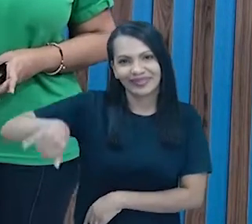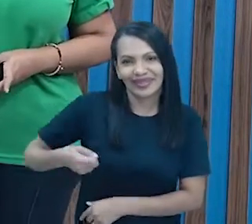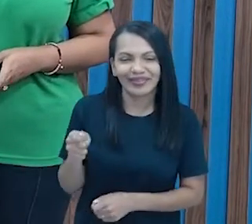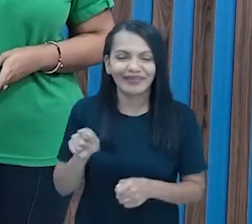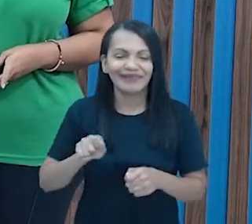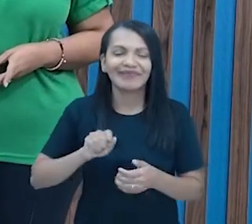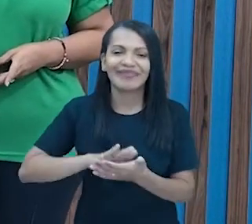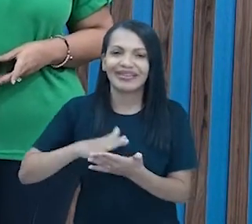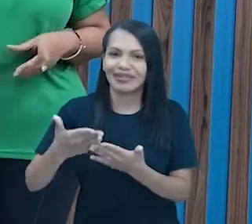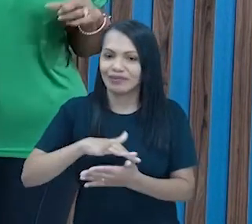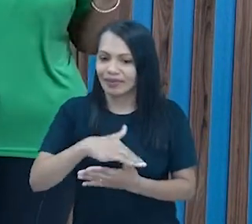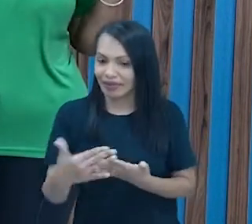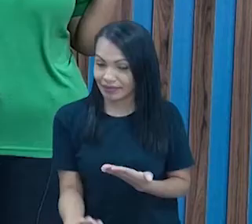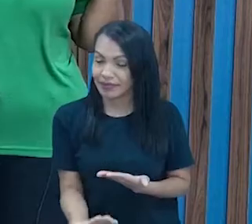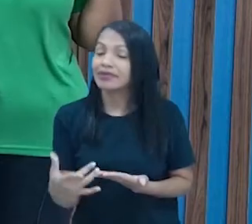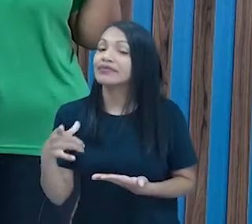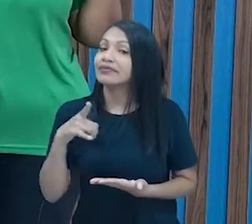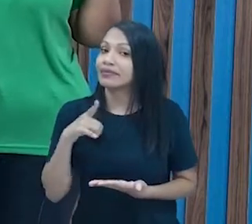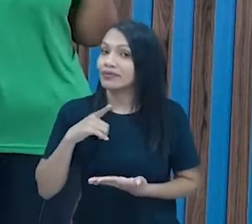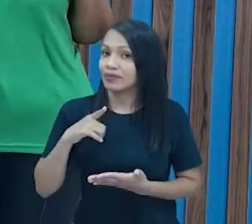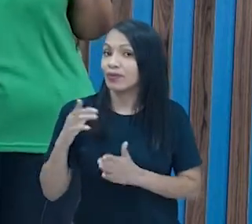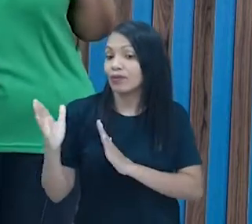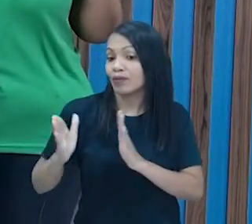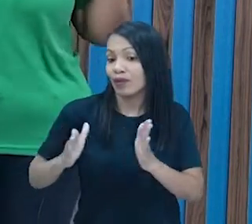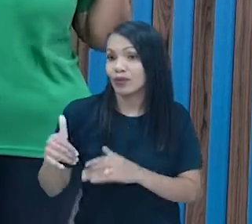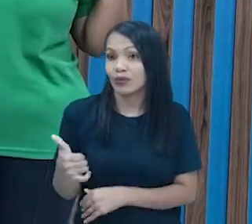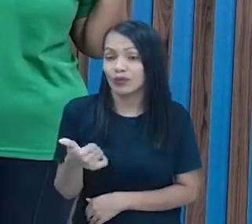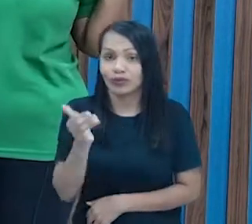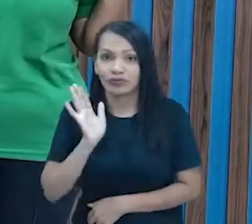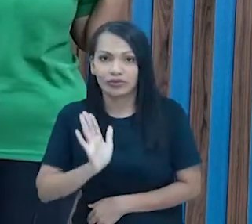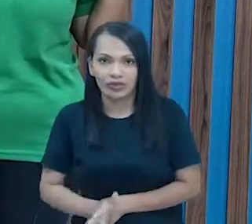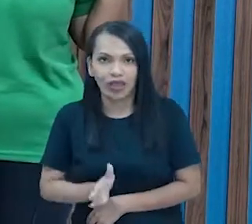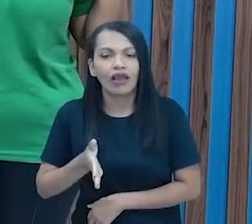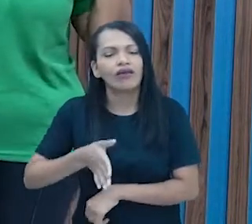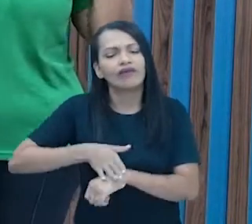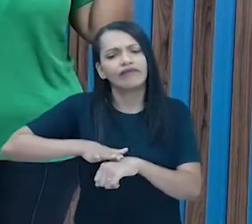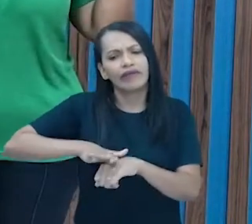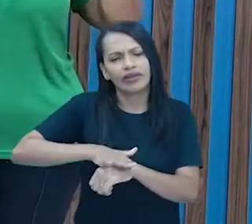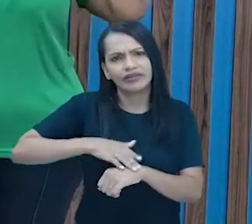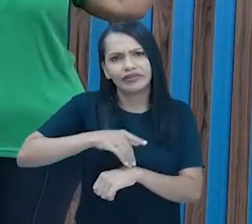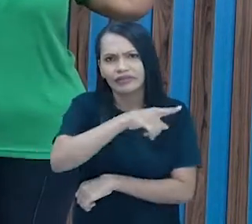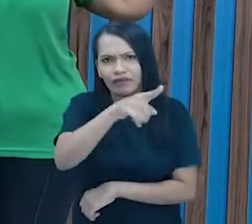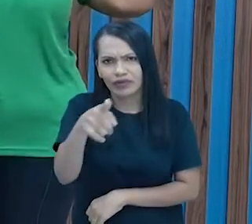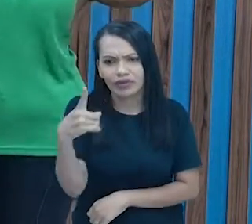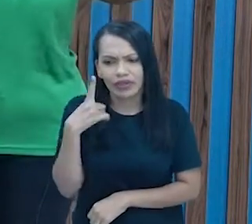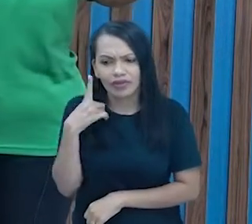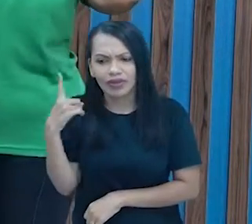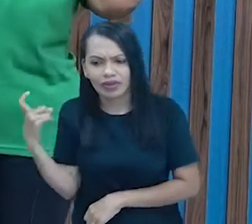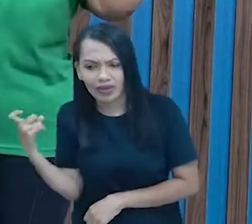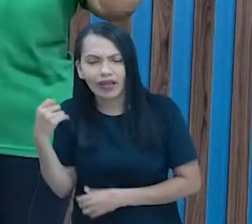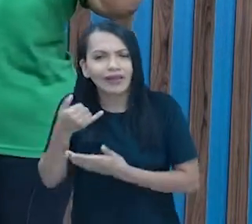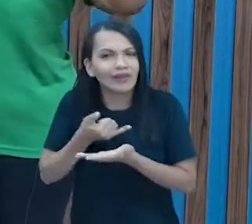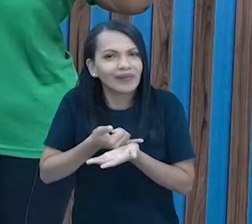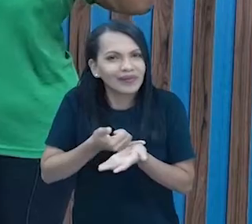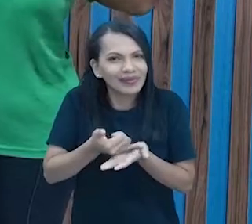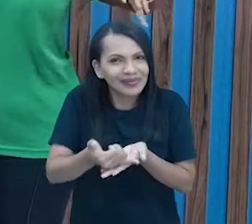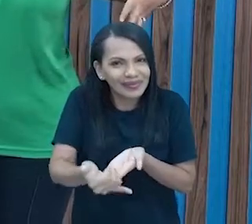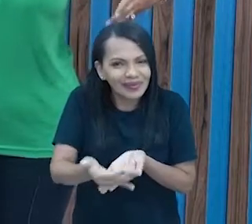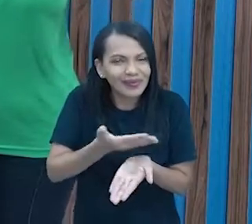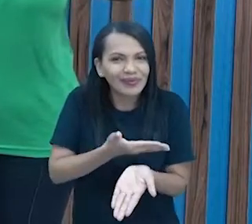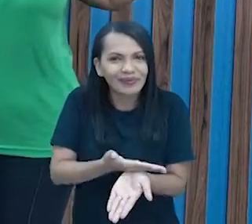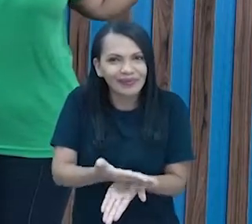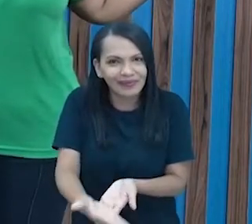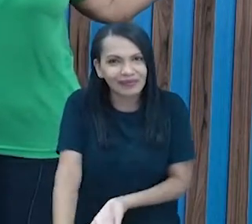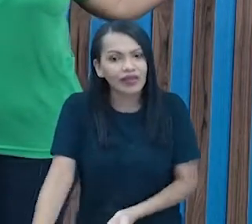em Libras para a gente. E desde o módulo 1, a gente está conversando sobre som. Lá, a gente deu a introdução bem no comecinho,